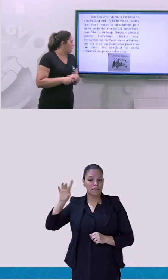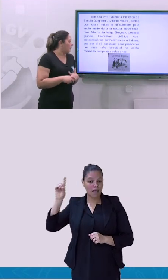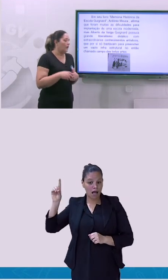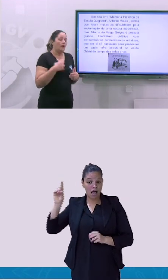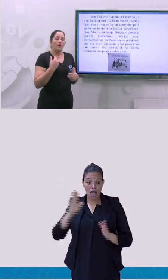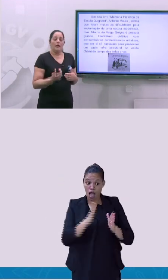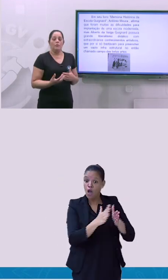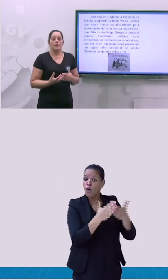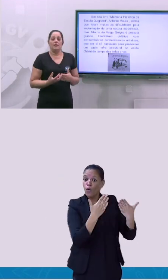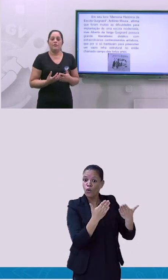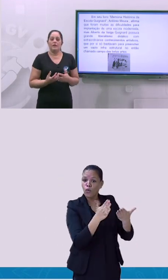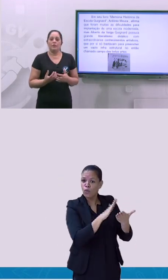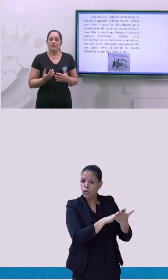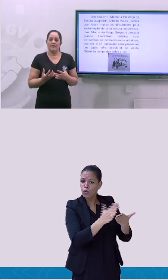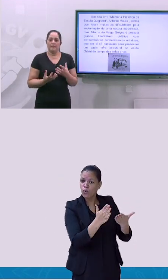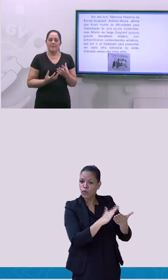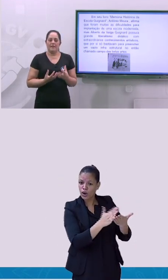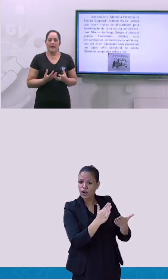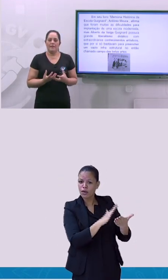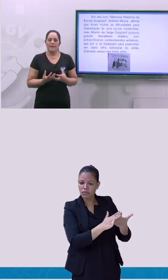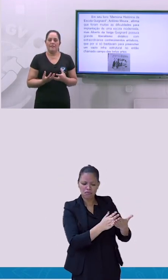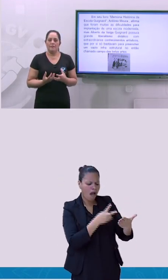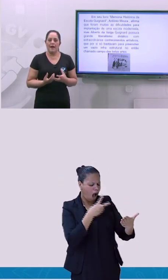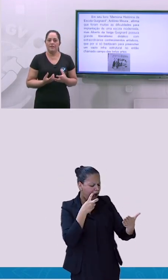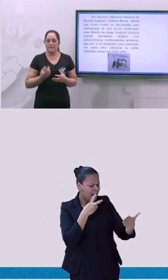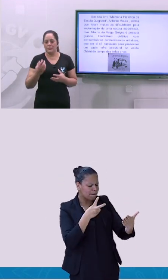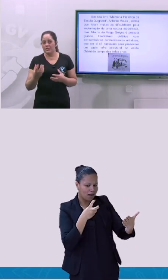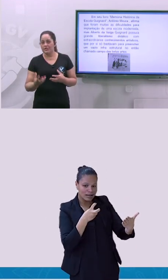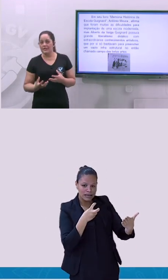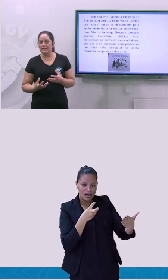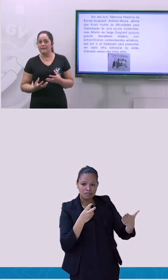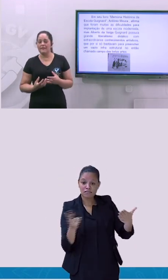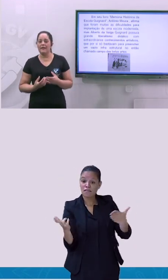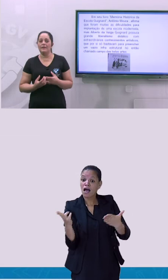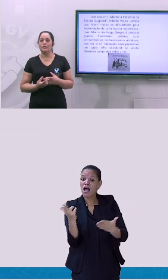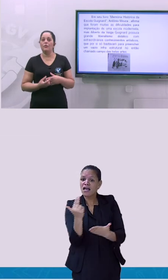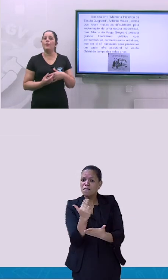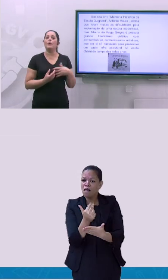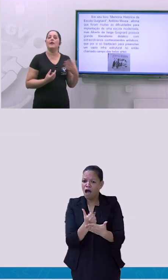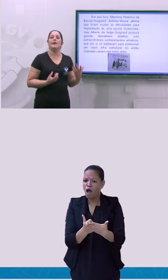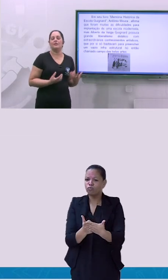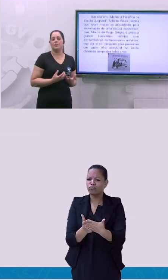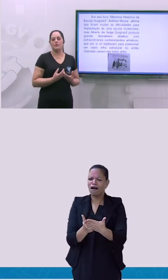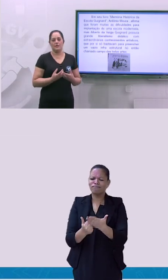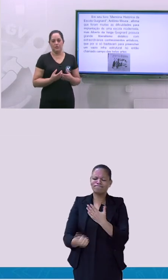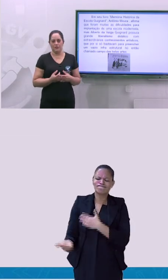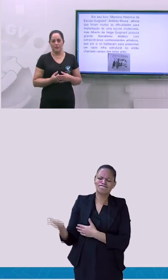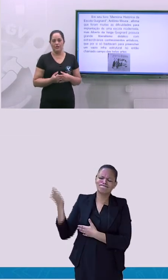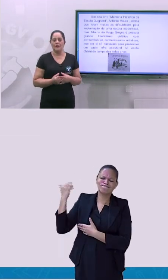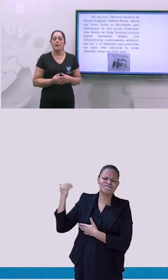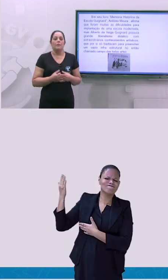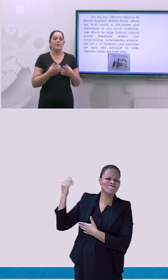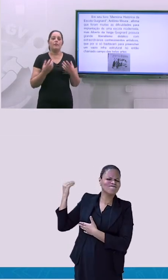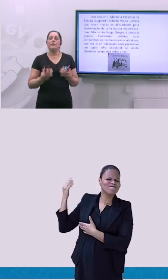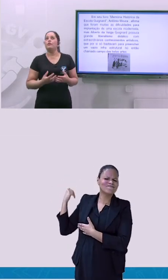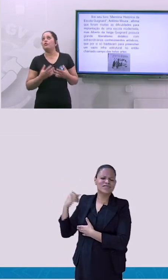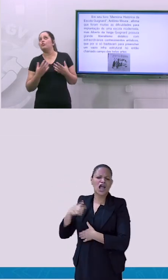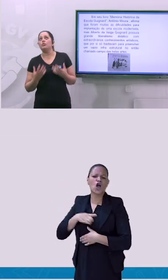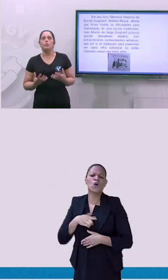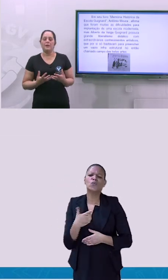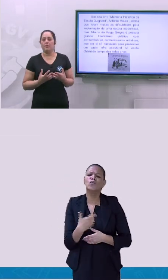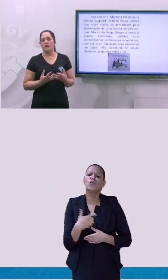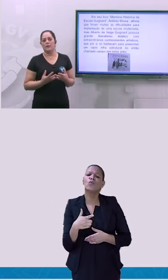aqui. É um livro onde você percebe que as imagens são antigas, não são coloridas como os livros de hoje. Mas é um